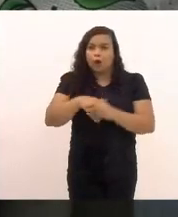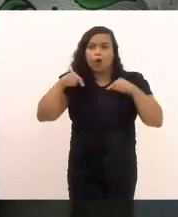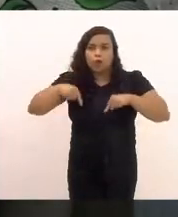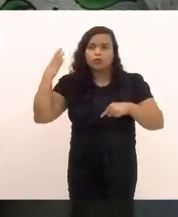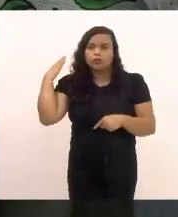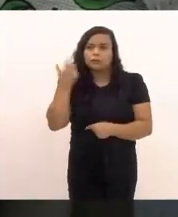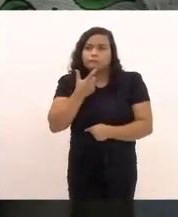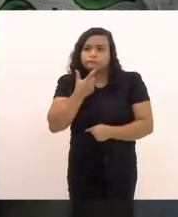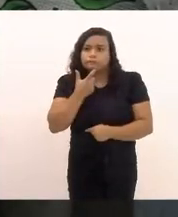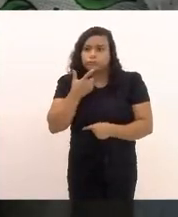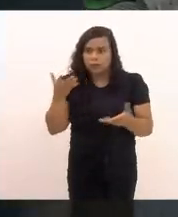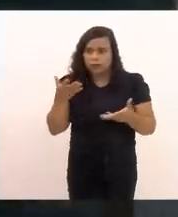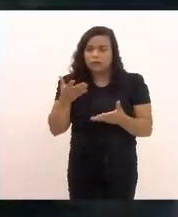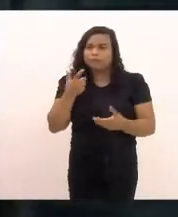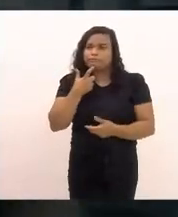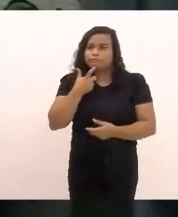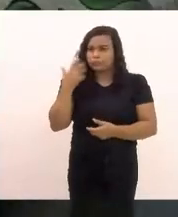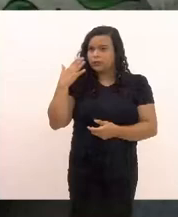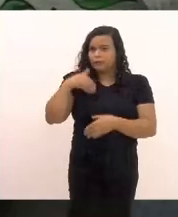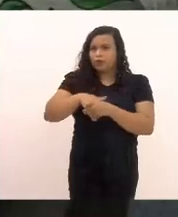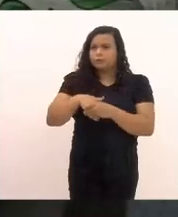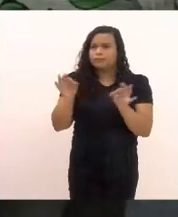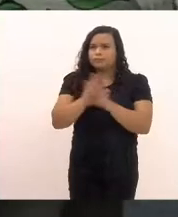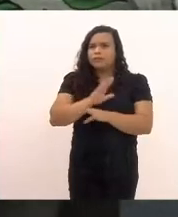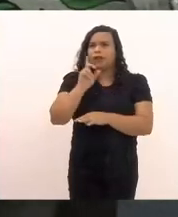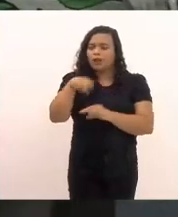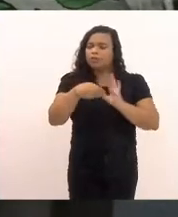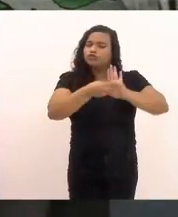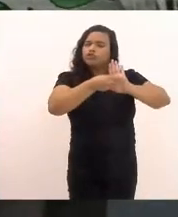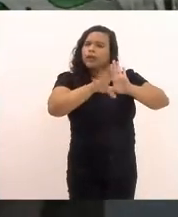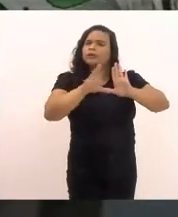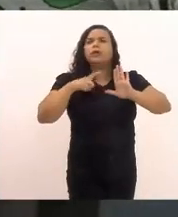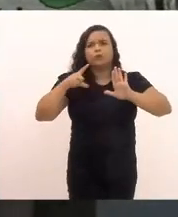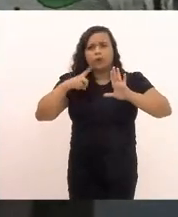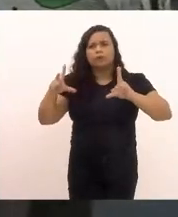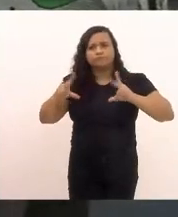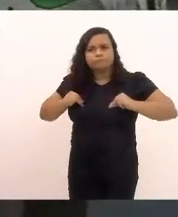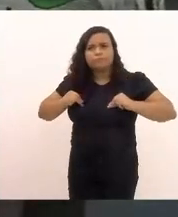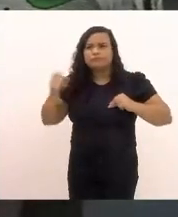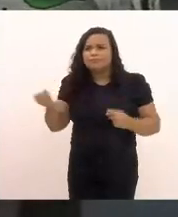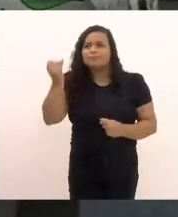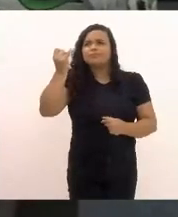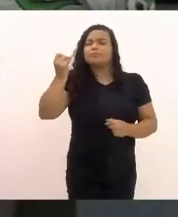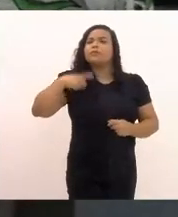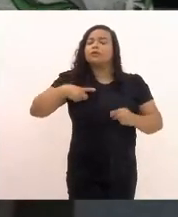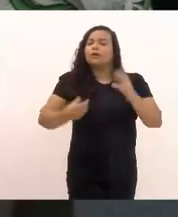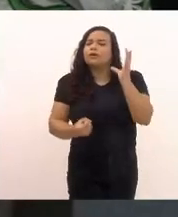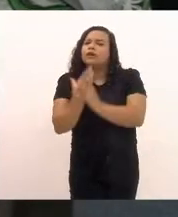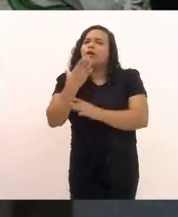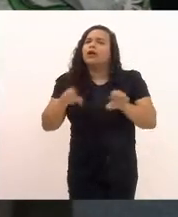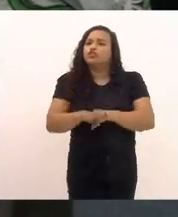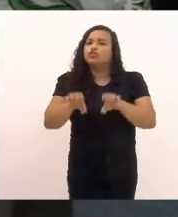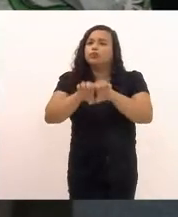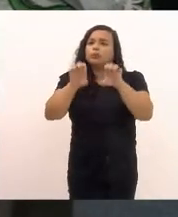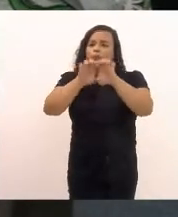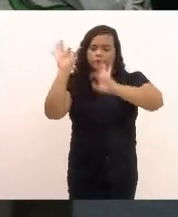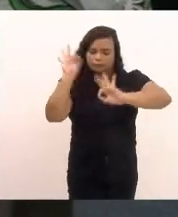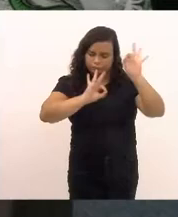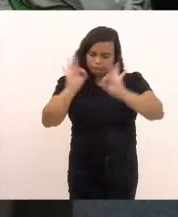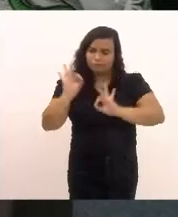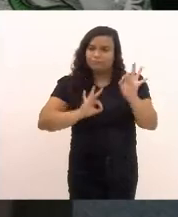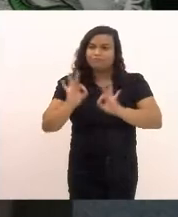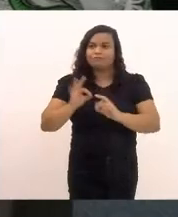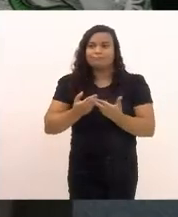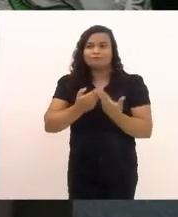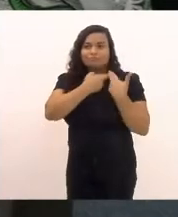pouco. É uma indicação que tem muito mérito, uma preocupação importante em reestruturar a